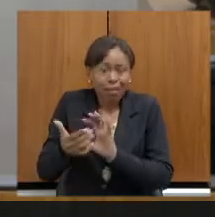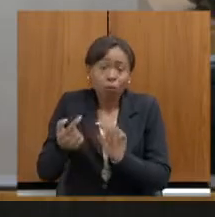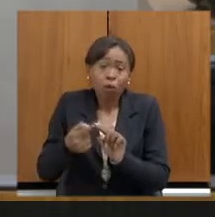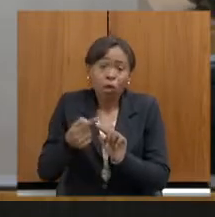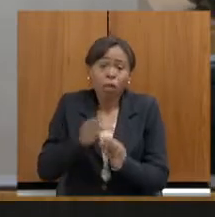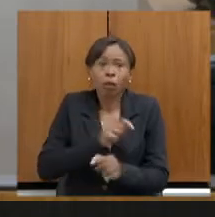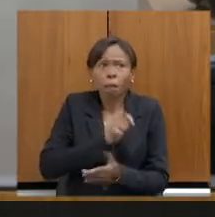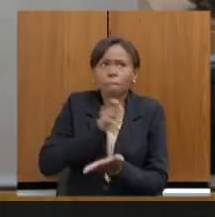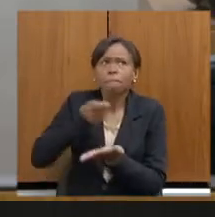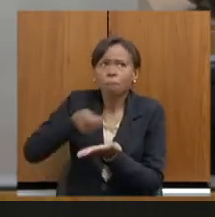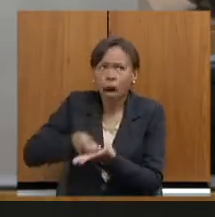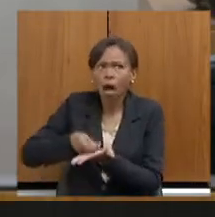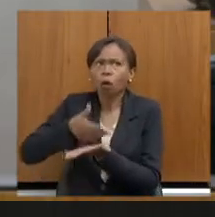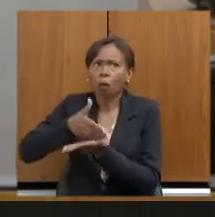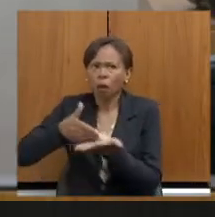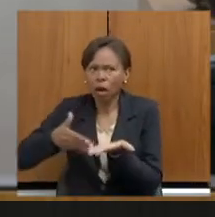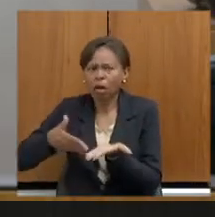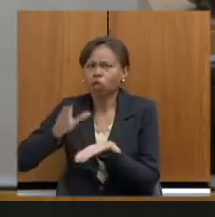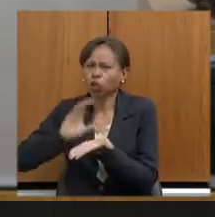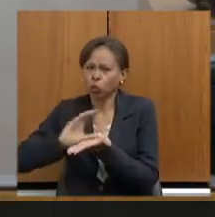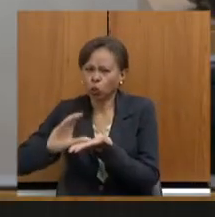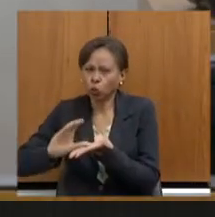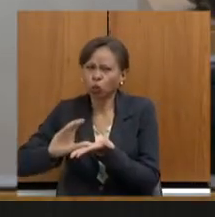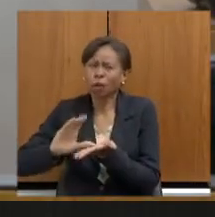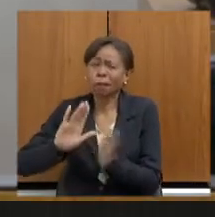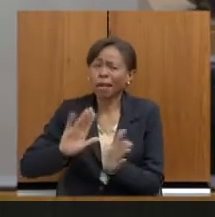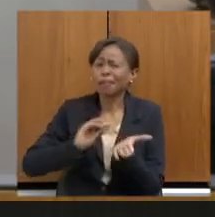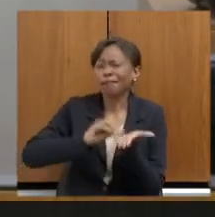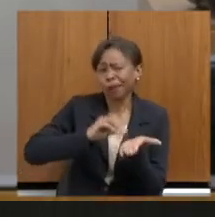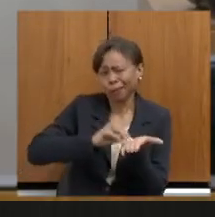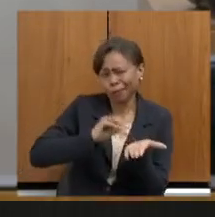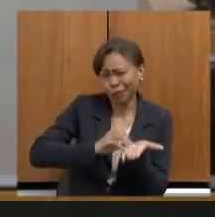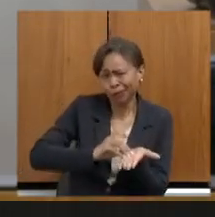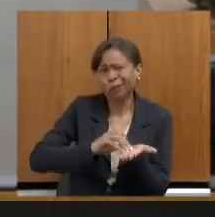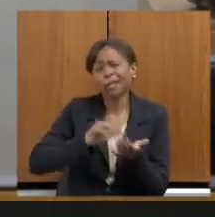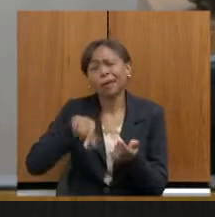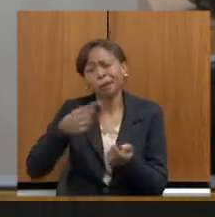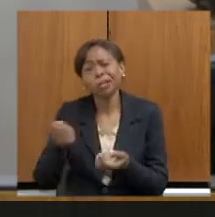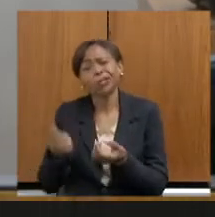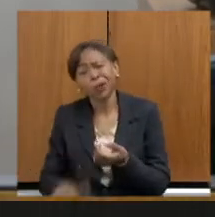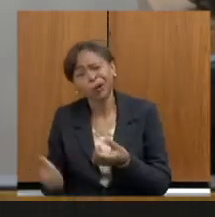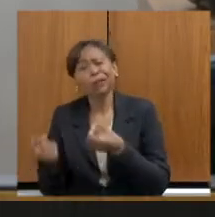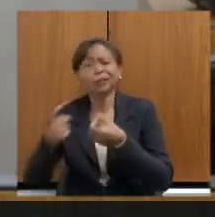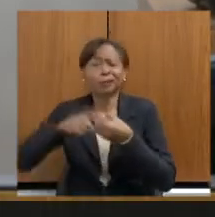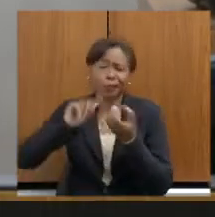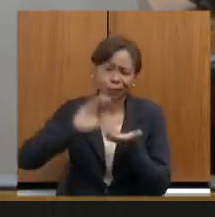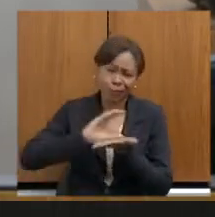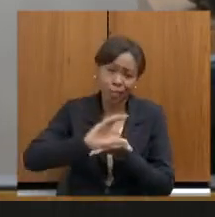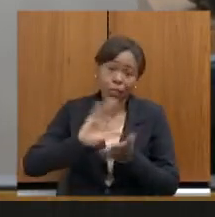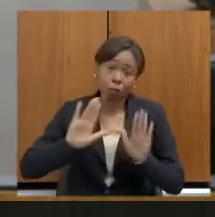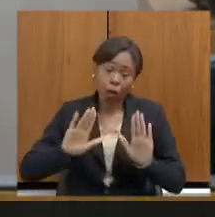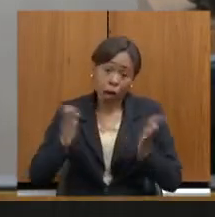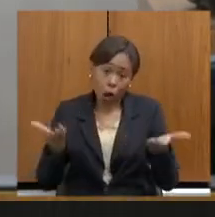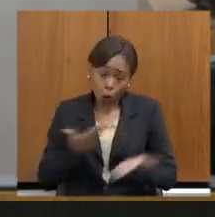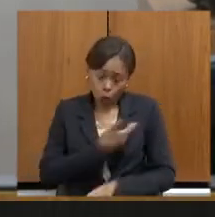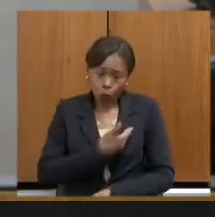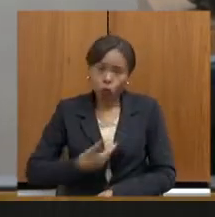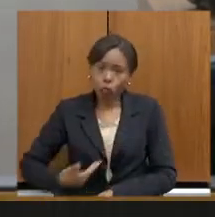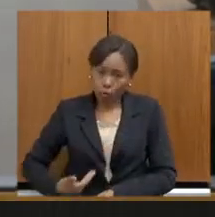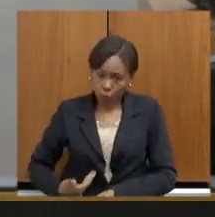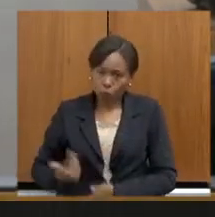dos recursos outro e o em conta tiveram que devolver enfim o está tá sumindo tudo isso